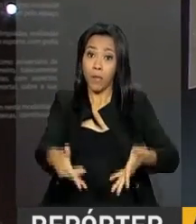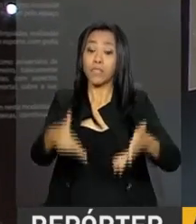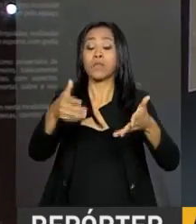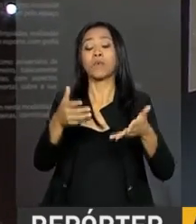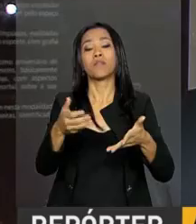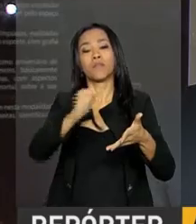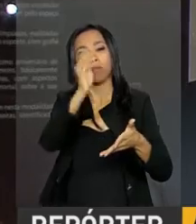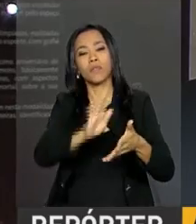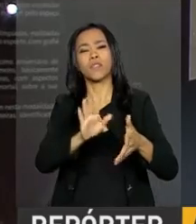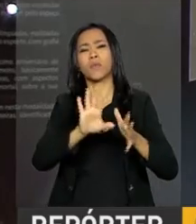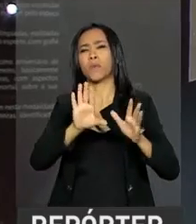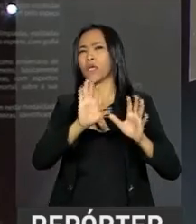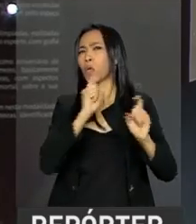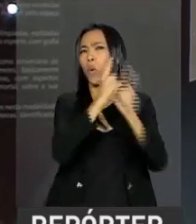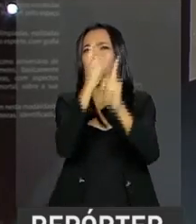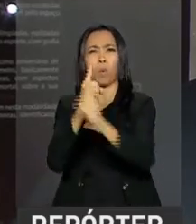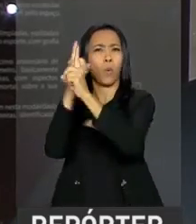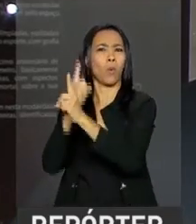fóruns globais,